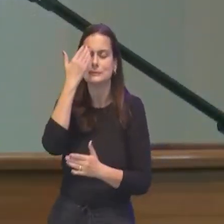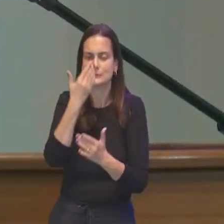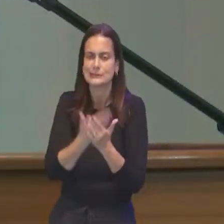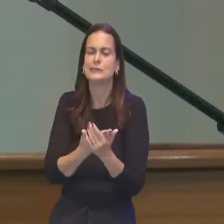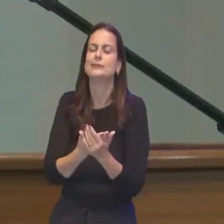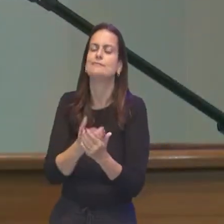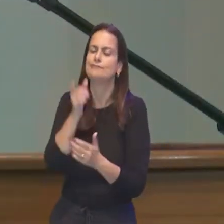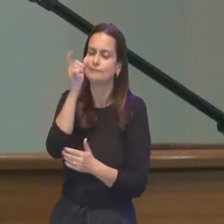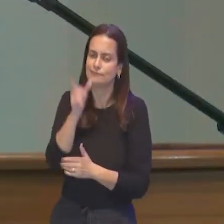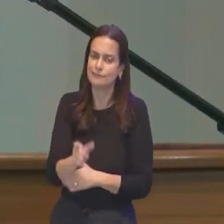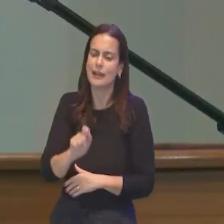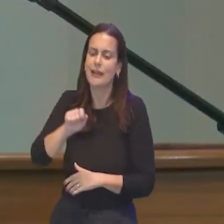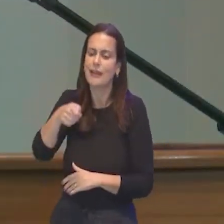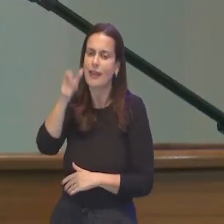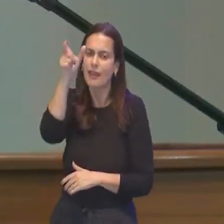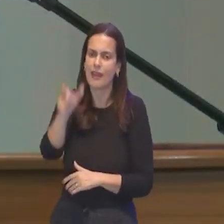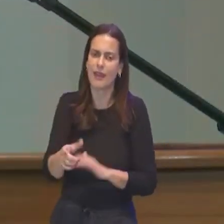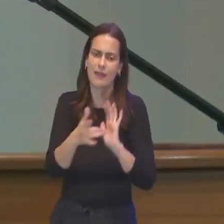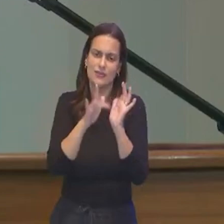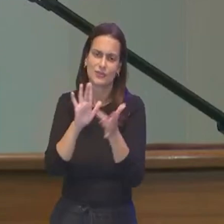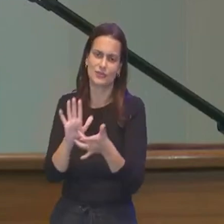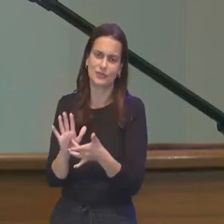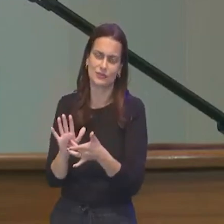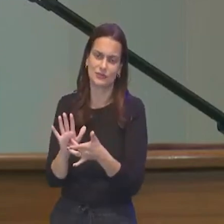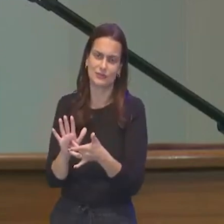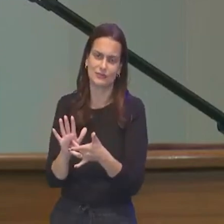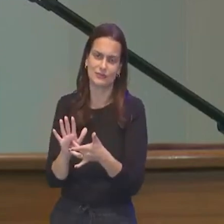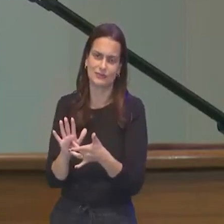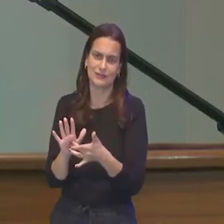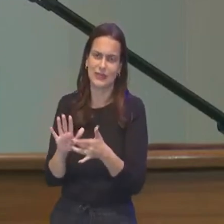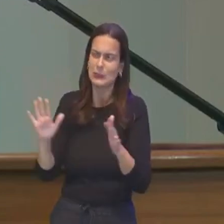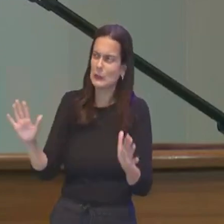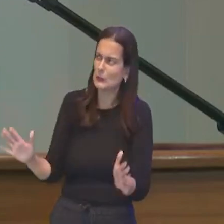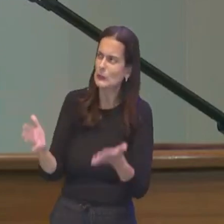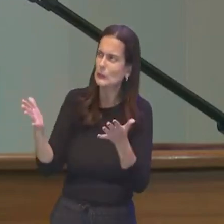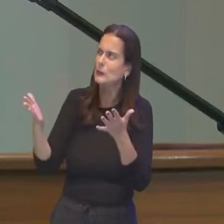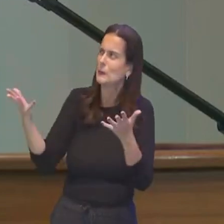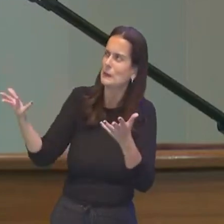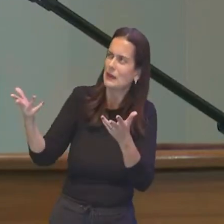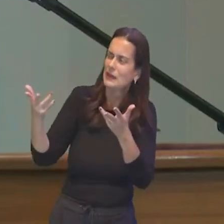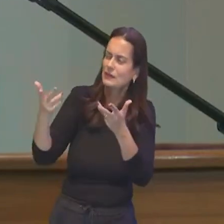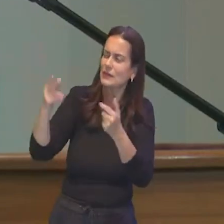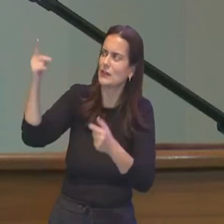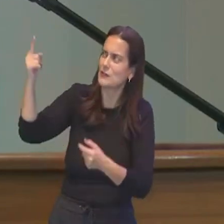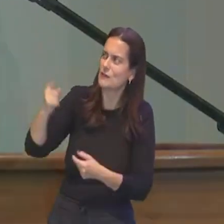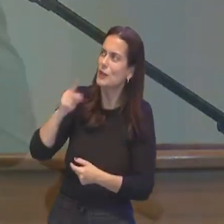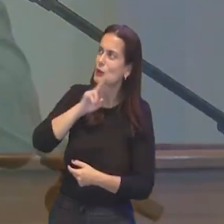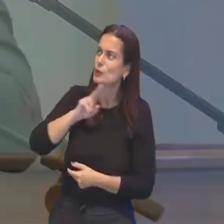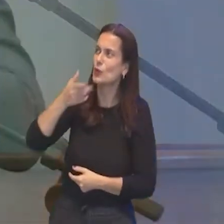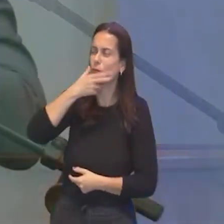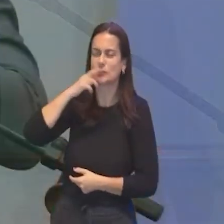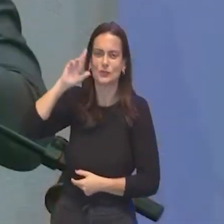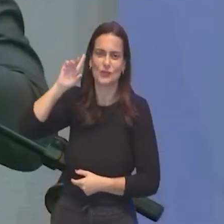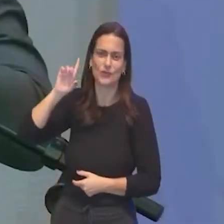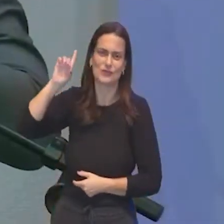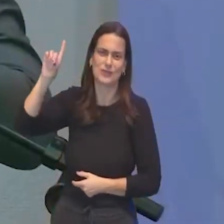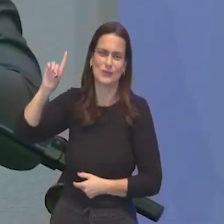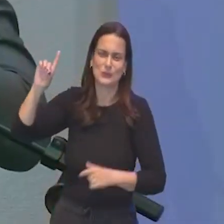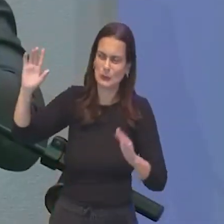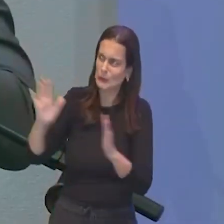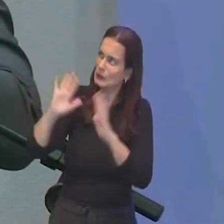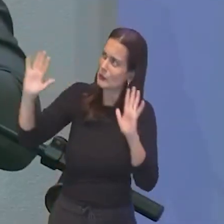que estava entrando em Jerusalém, dizendo: bendito que vem em nome do Senhor, hosana nas maiores